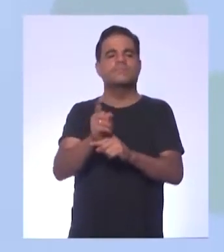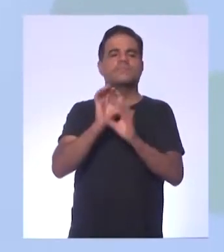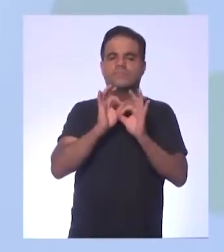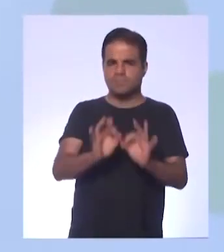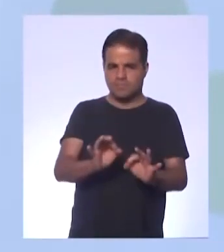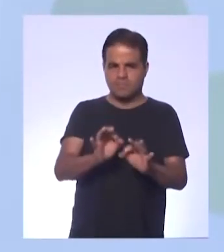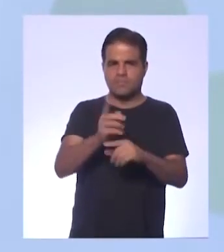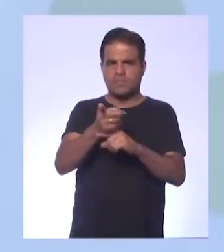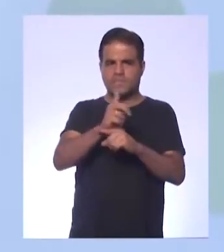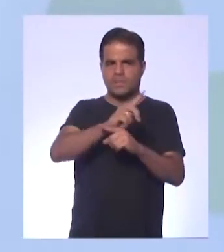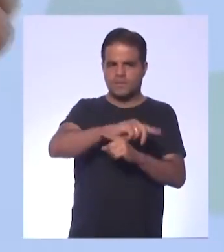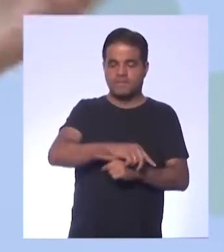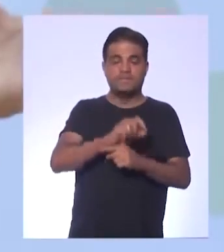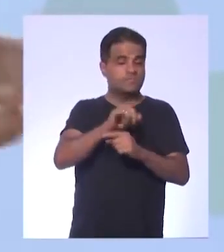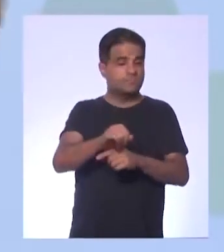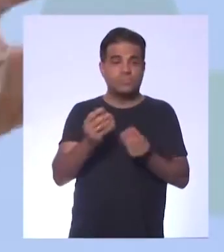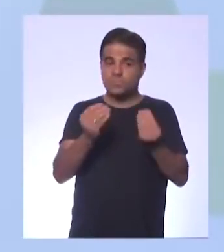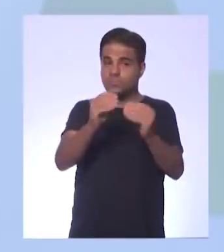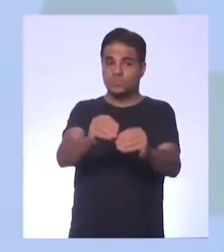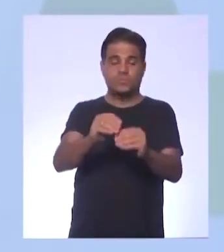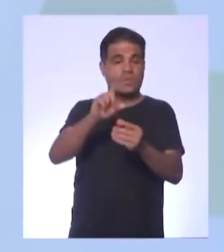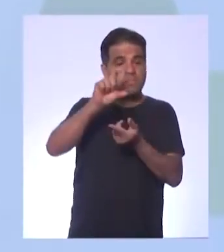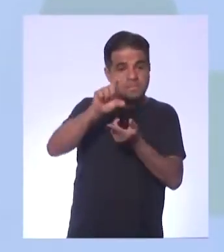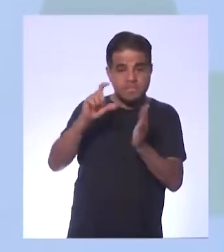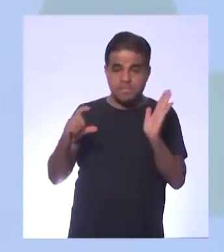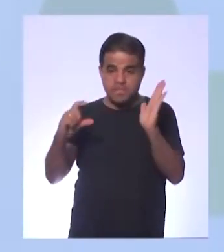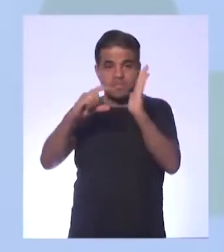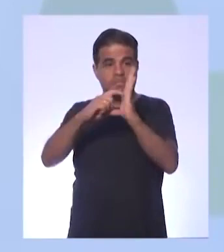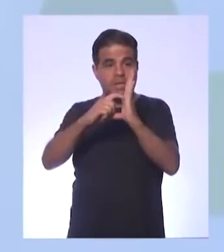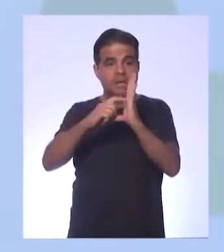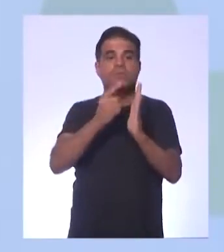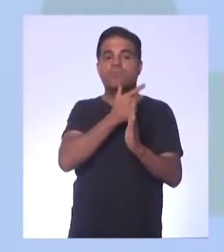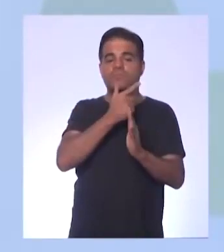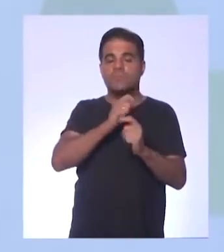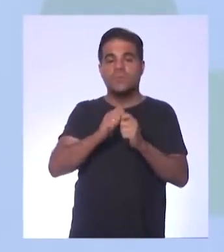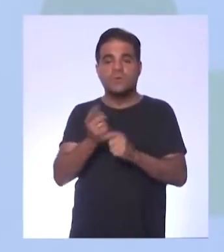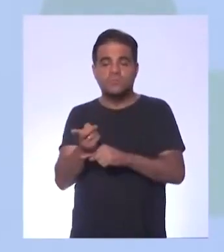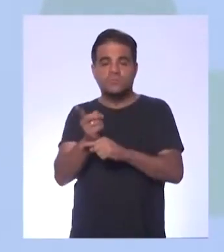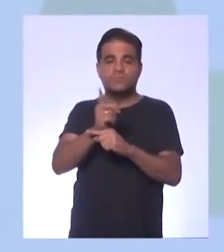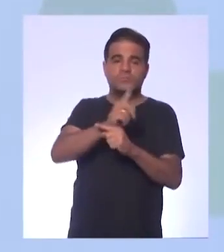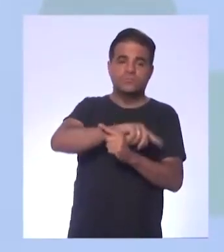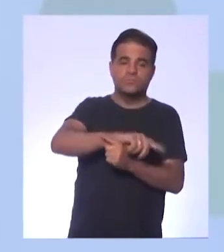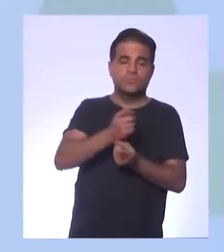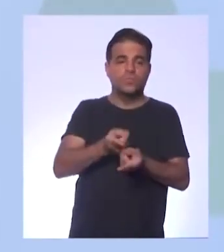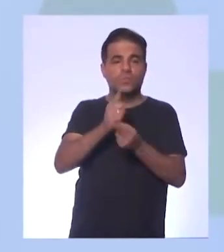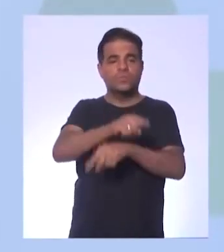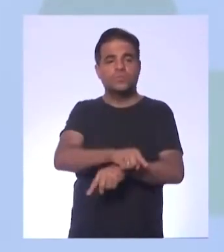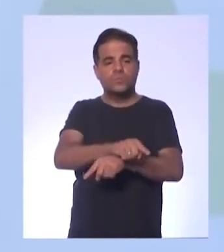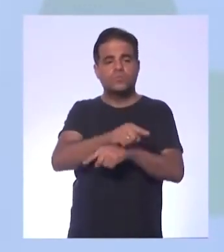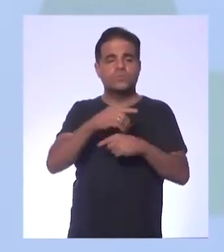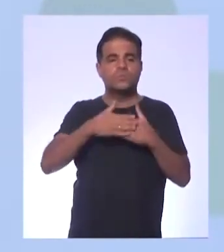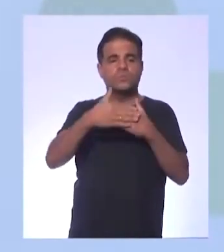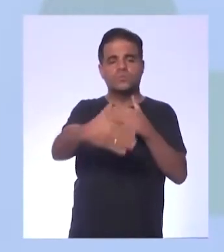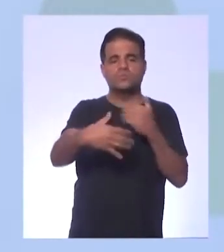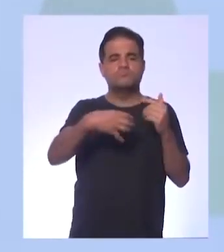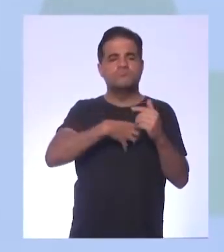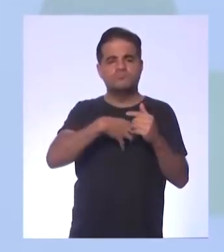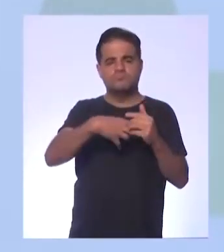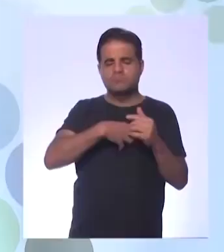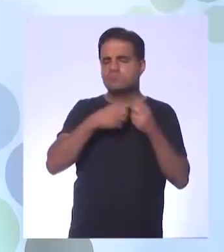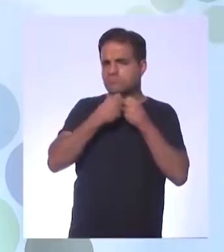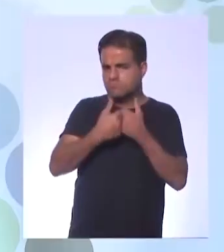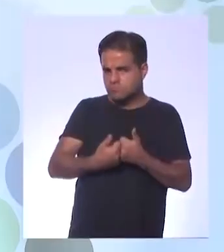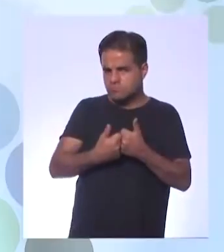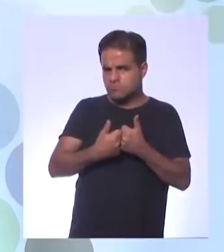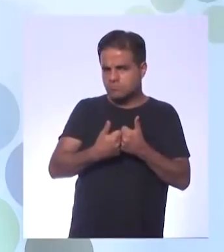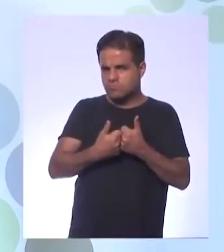sentido horário. E se eu não colocar pilha, como nesse caso, eu consigo fazer o anti-horário, que é o contrário do sentido horário. Tudo